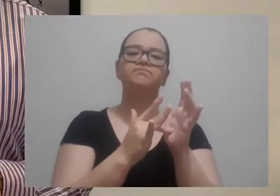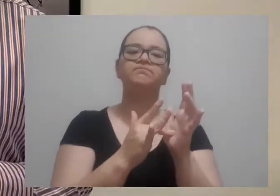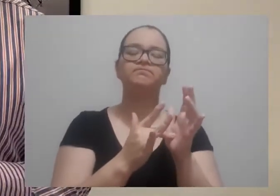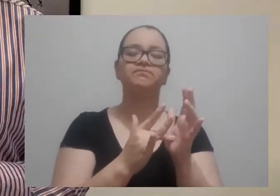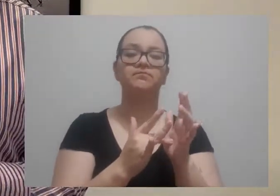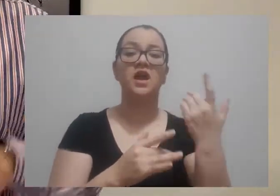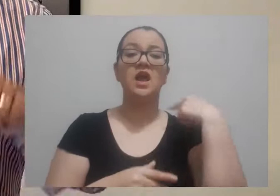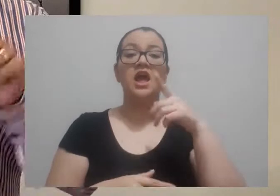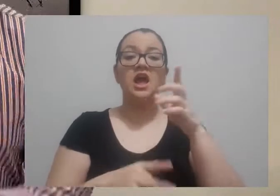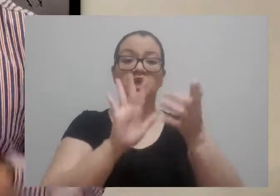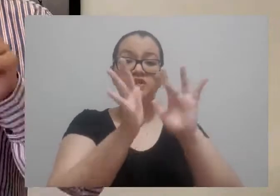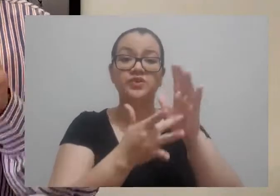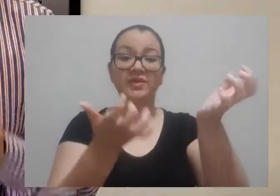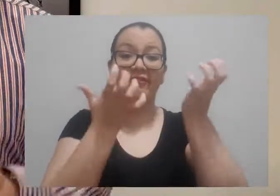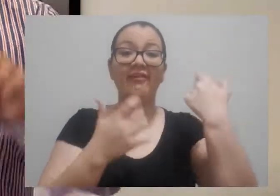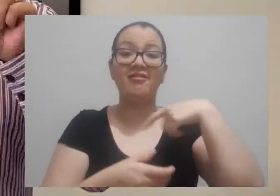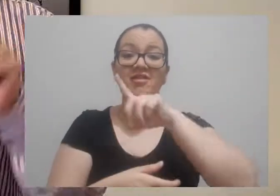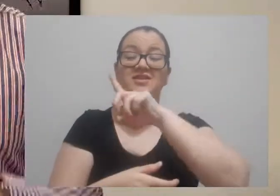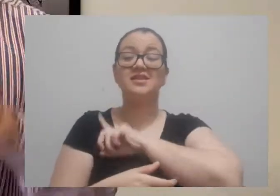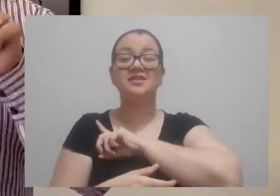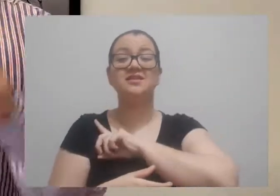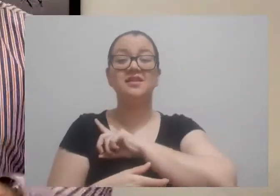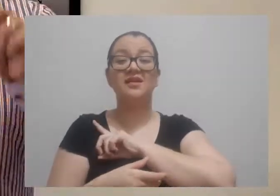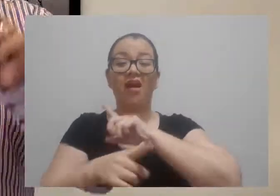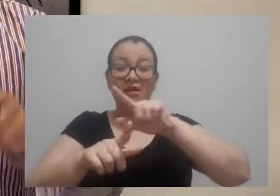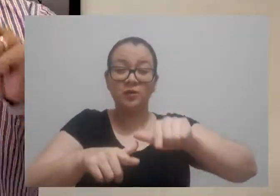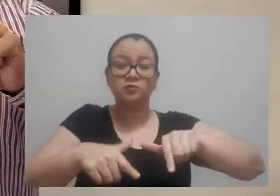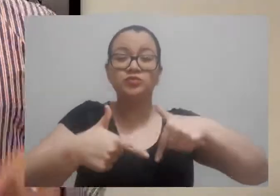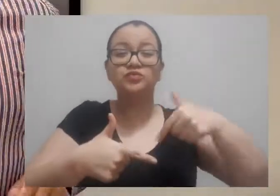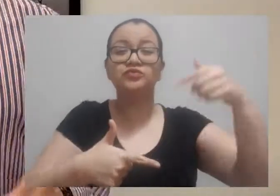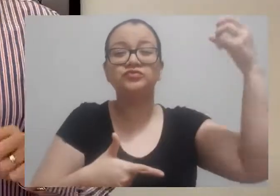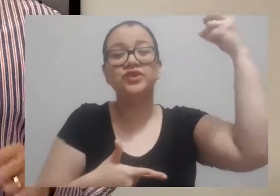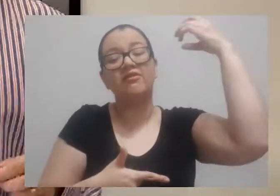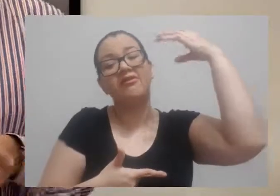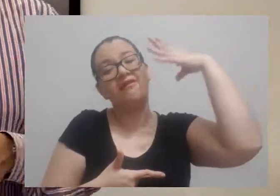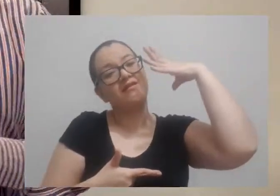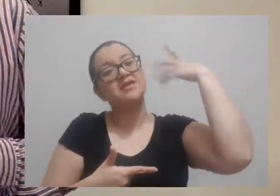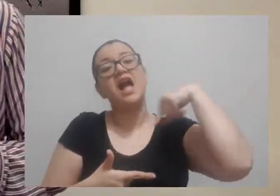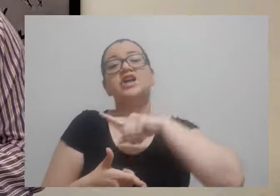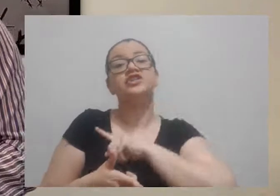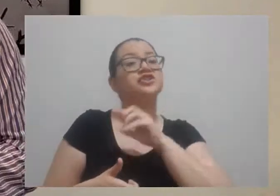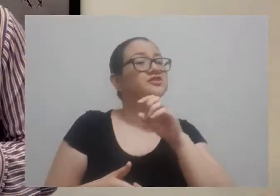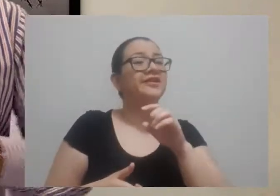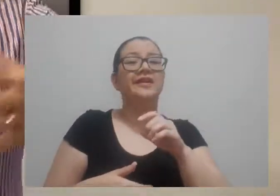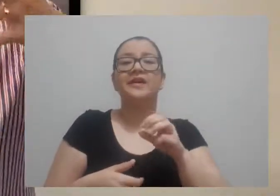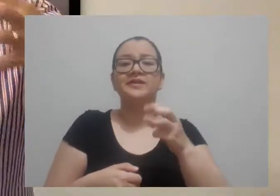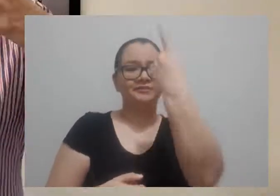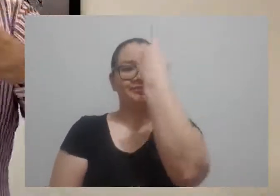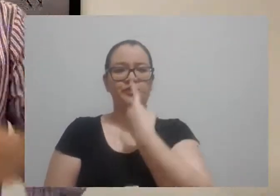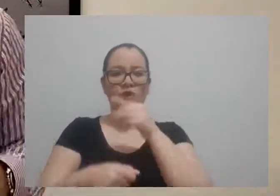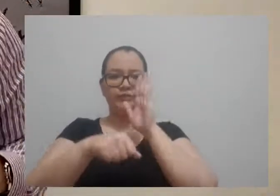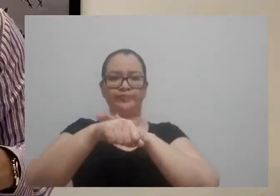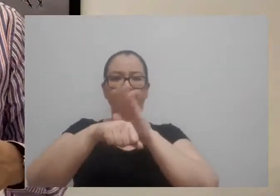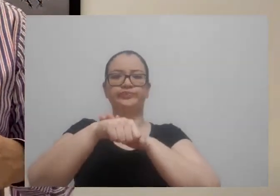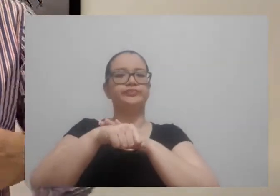essas respostas só é possível quando nós estivermos debaixo da graça do Senhor. Você está debaixo da graça? Você está